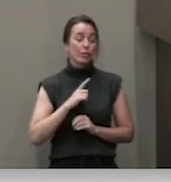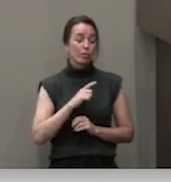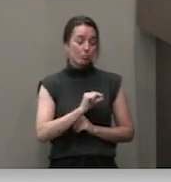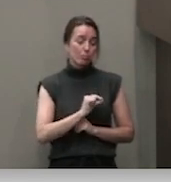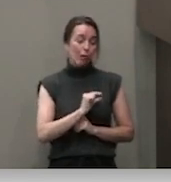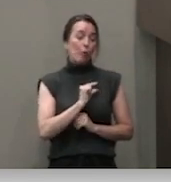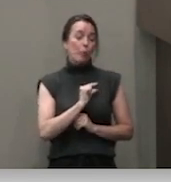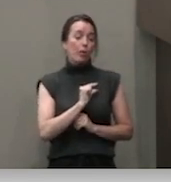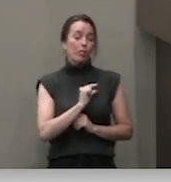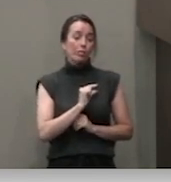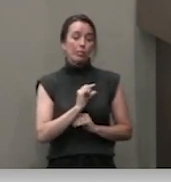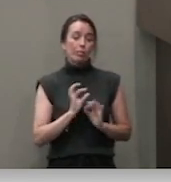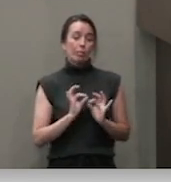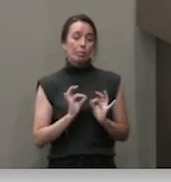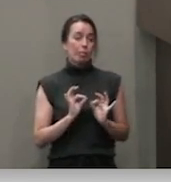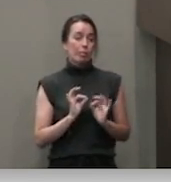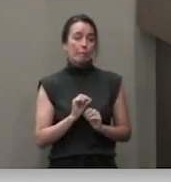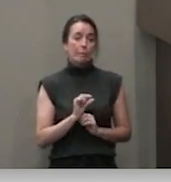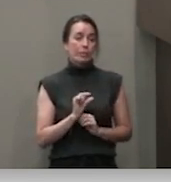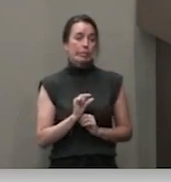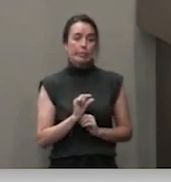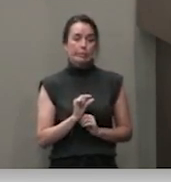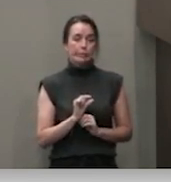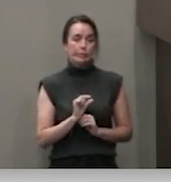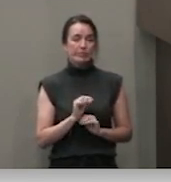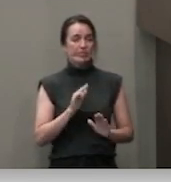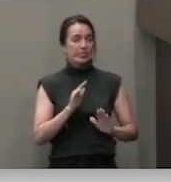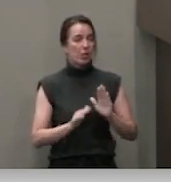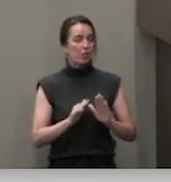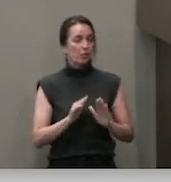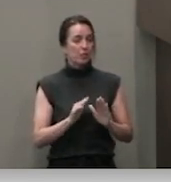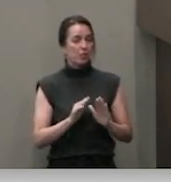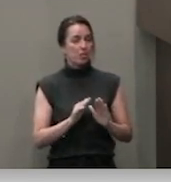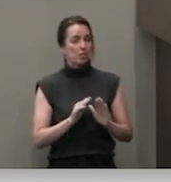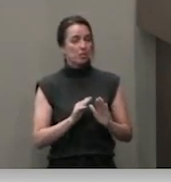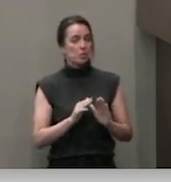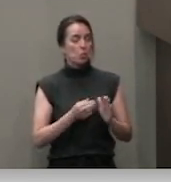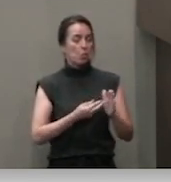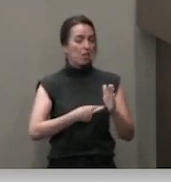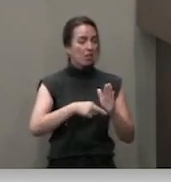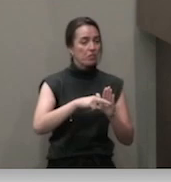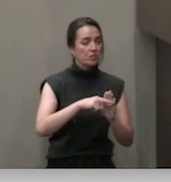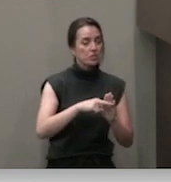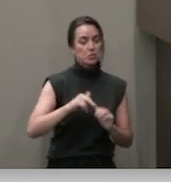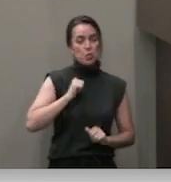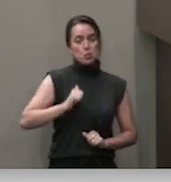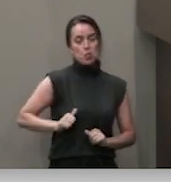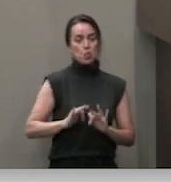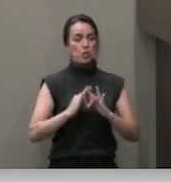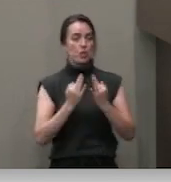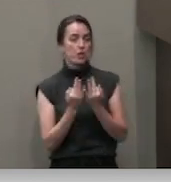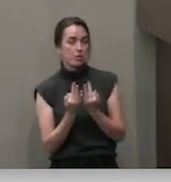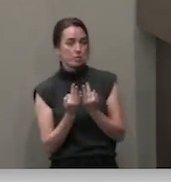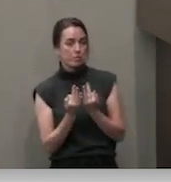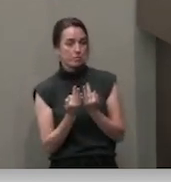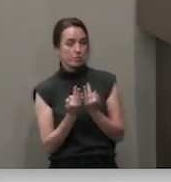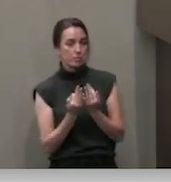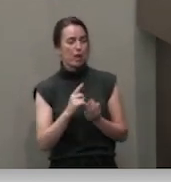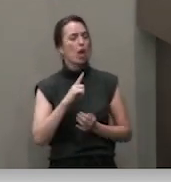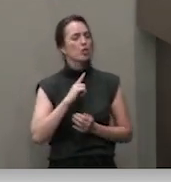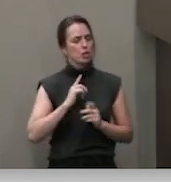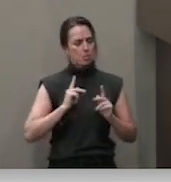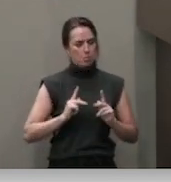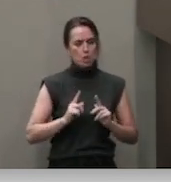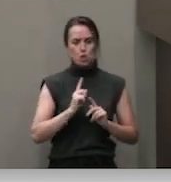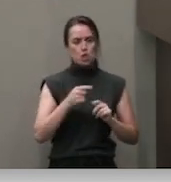acho que a única coisa de boa que teremos será feita uma revisão do bolsa família que já é previsto vamos dar uma cortada também tem gente que não precisa